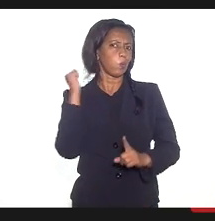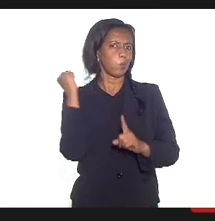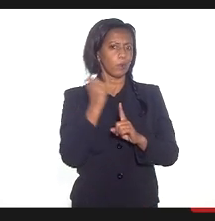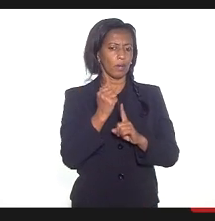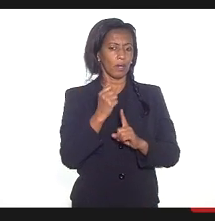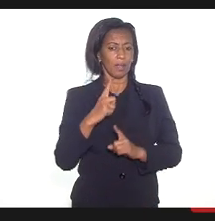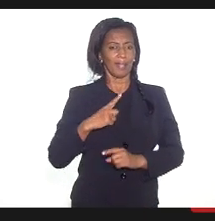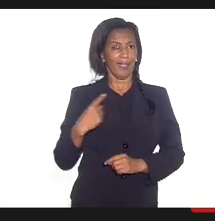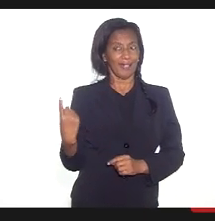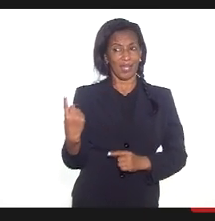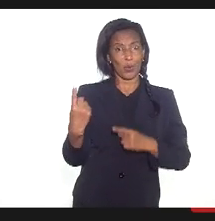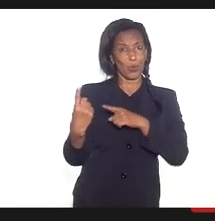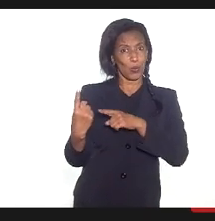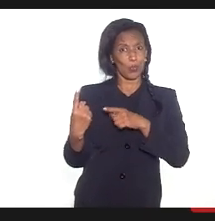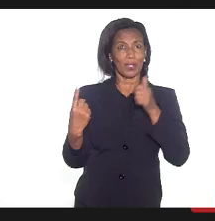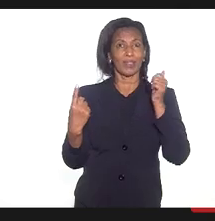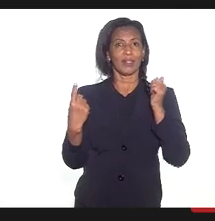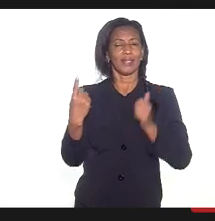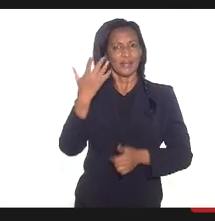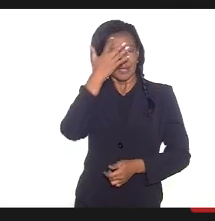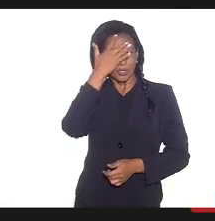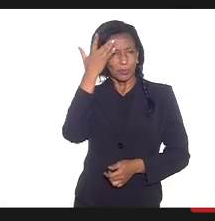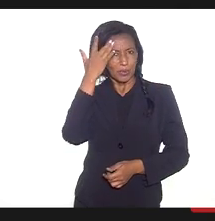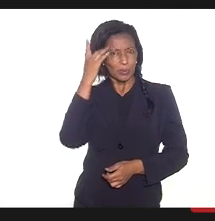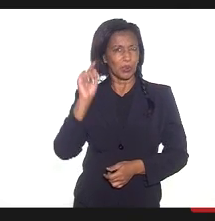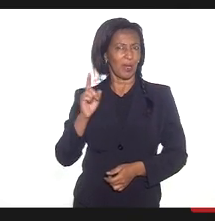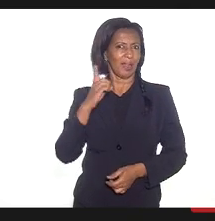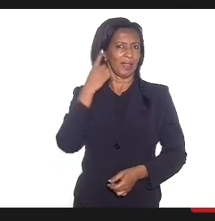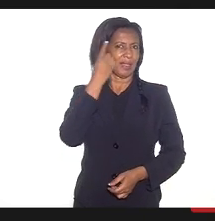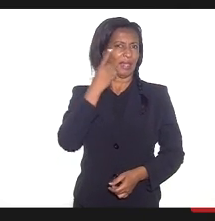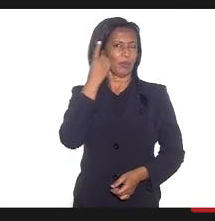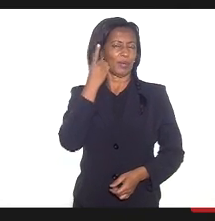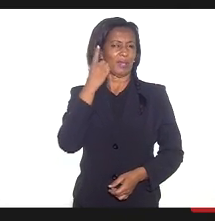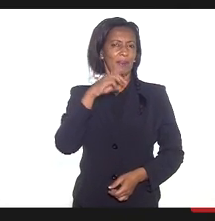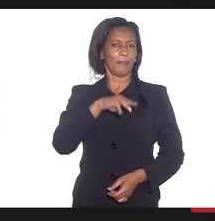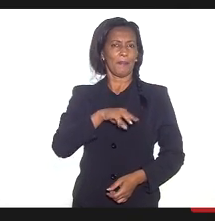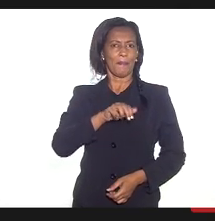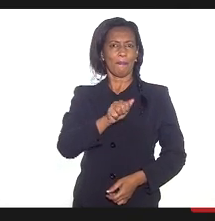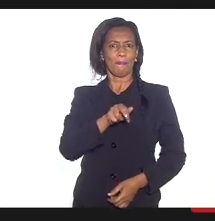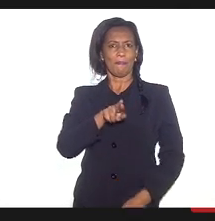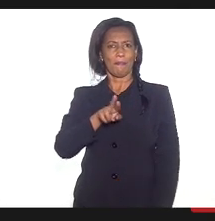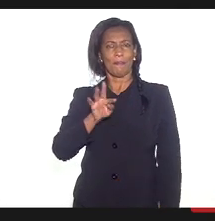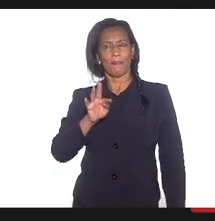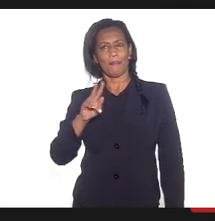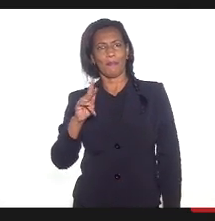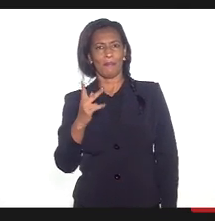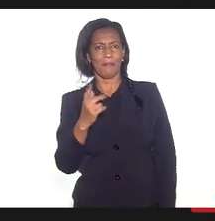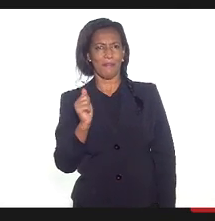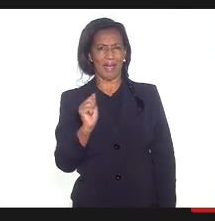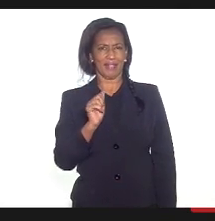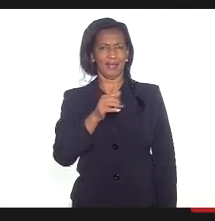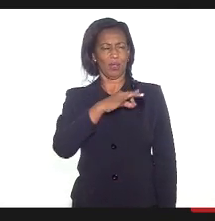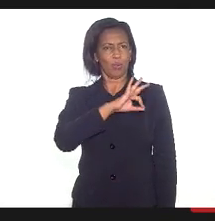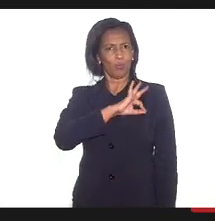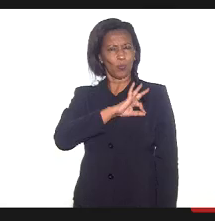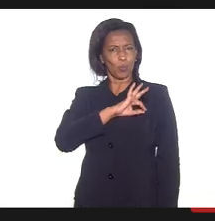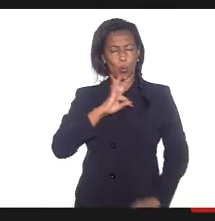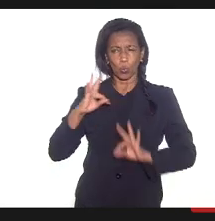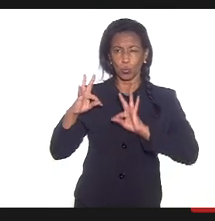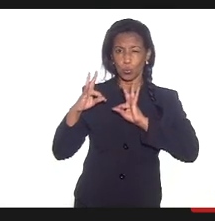das idealizadoras dessa CPI, a deputada Marta Rocha, que traz toda a sua bagagem,